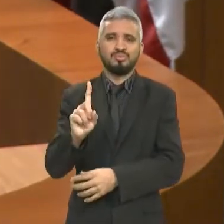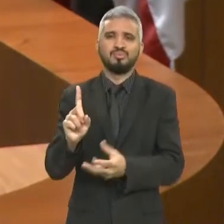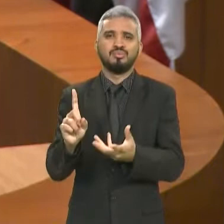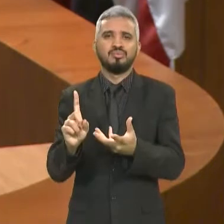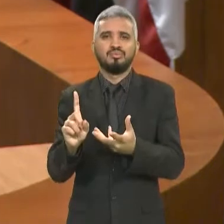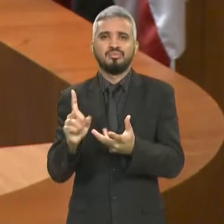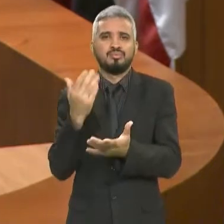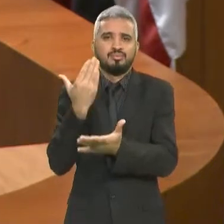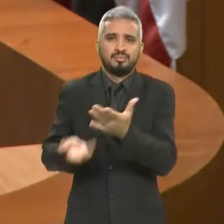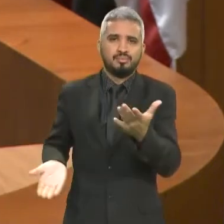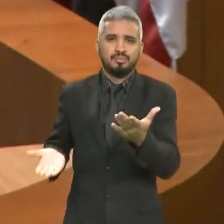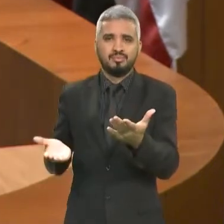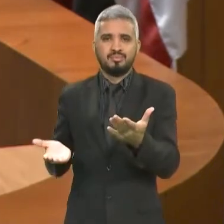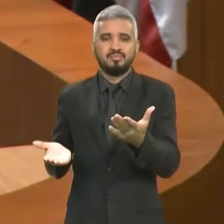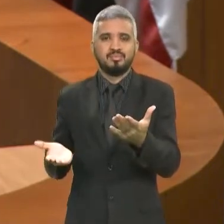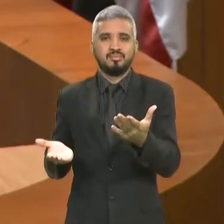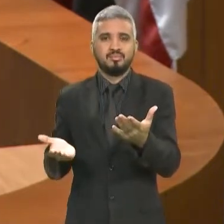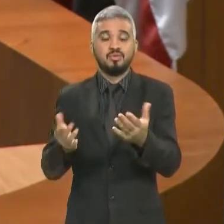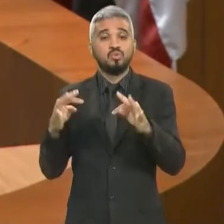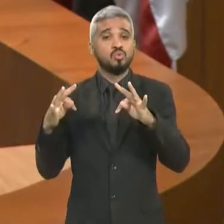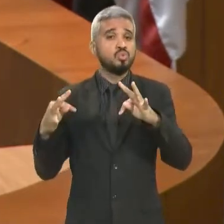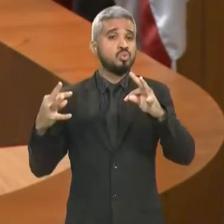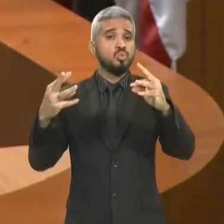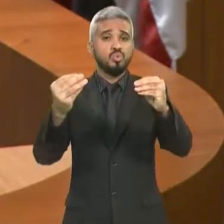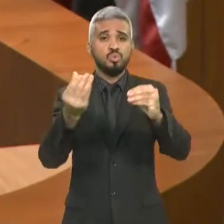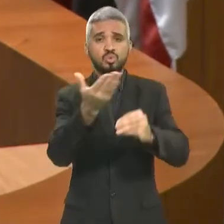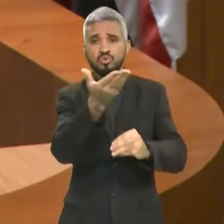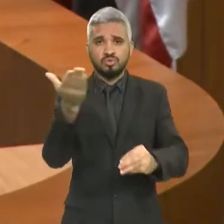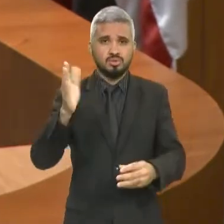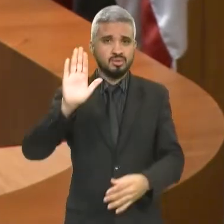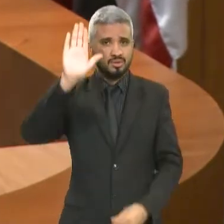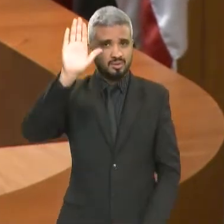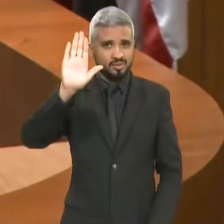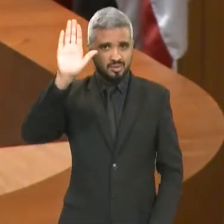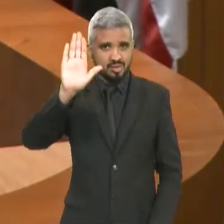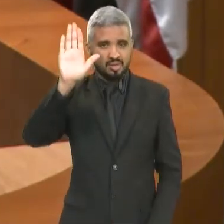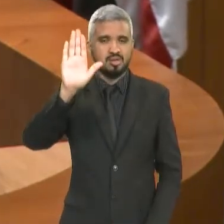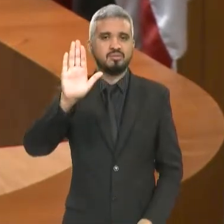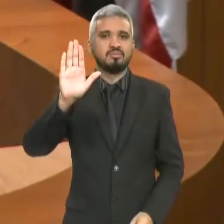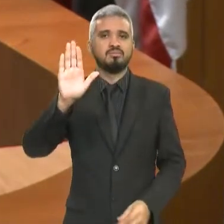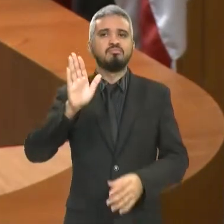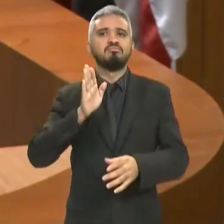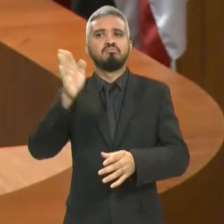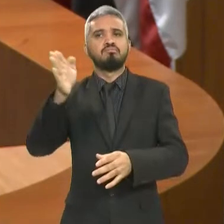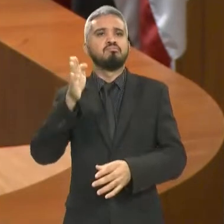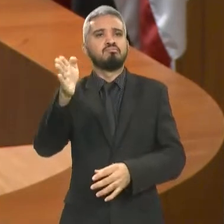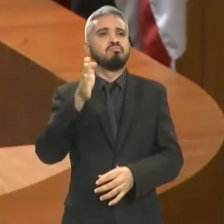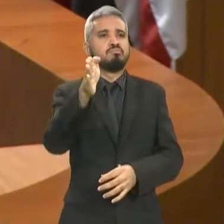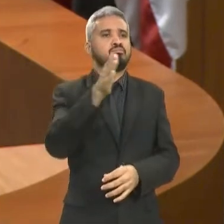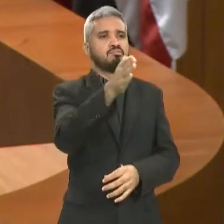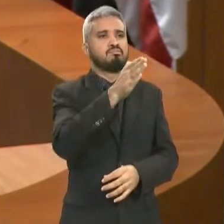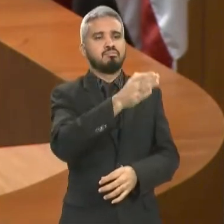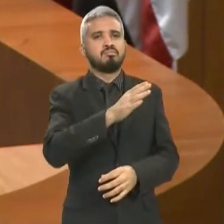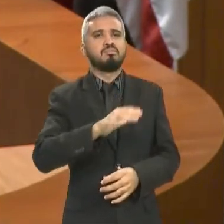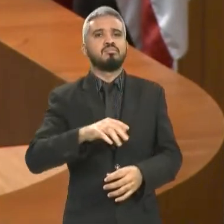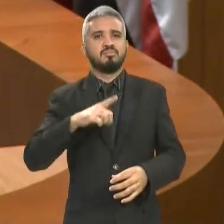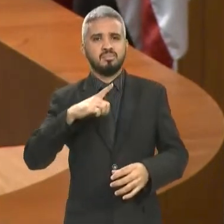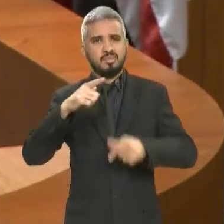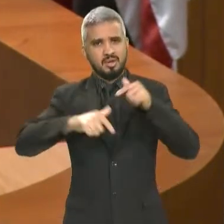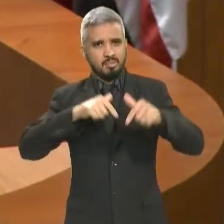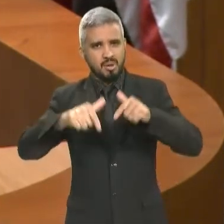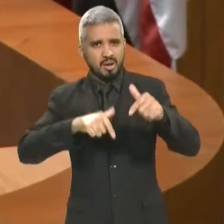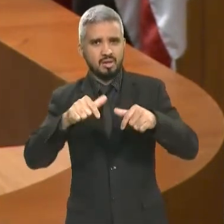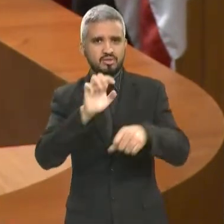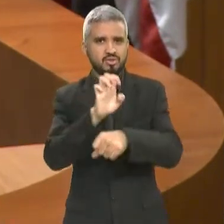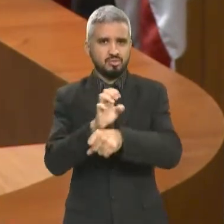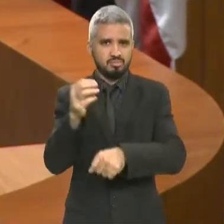aqui, os que foram candidatos, todos fizemos campanha, todos temos serviço prestado ao estado do Maranhão. Mas a democracia,